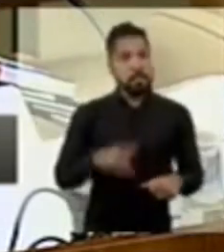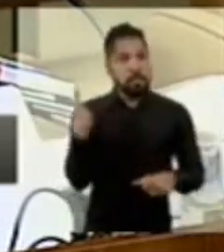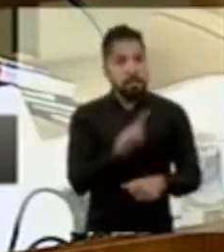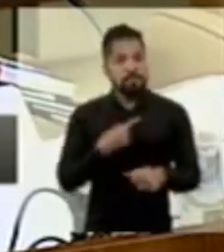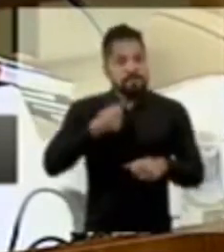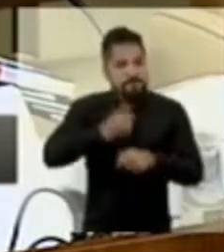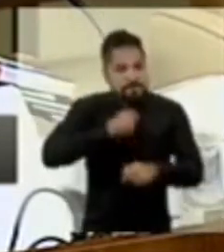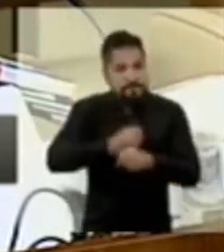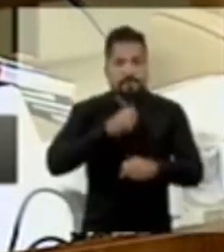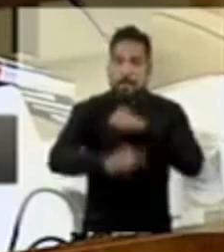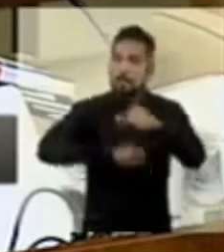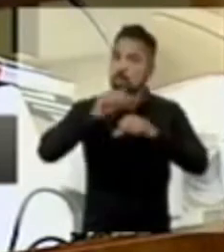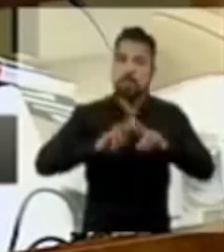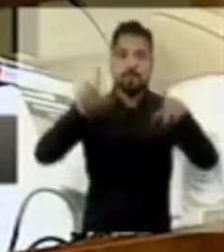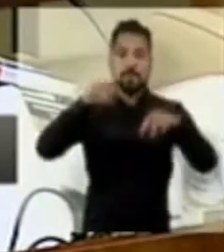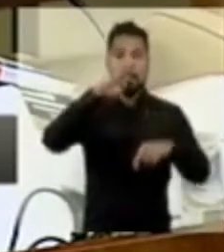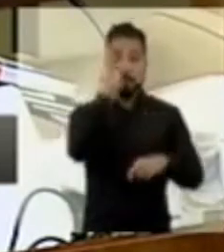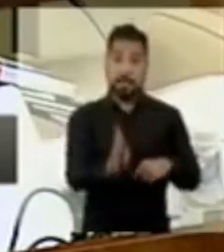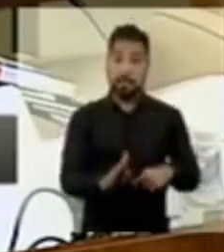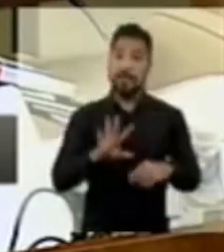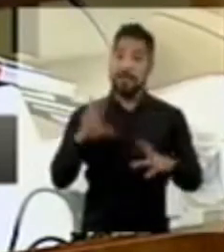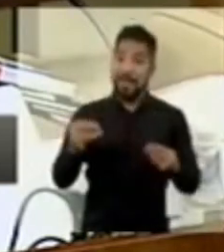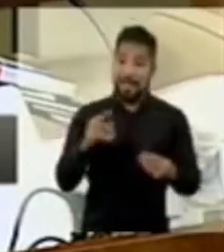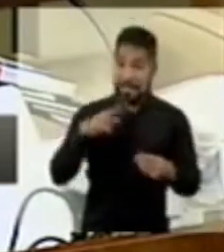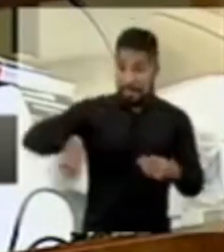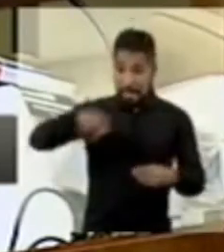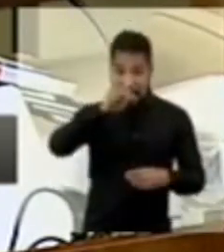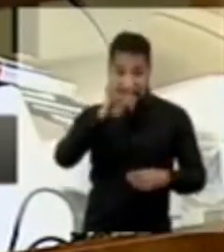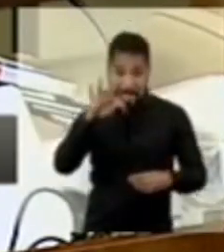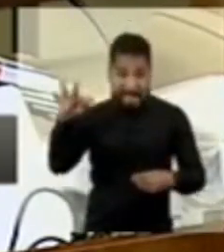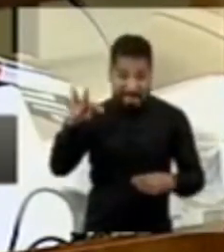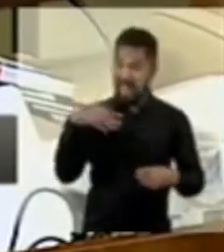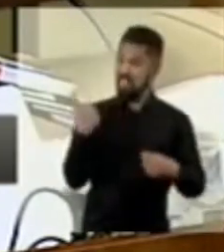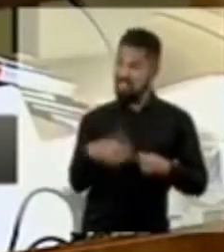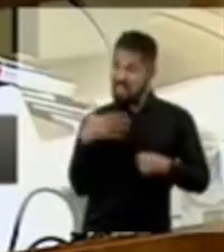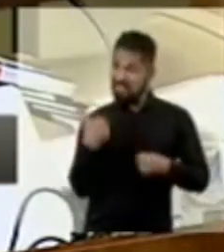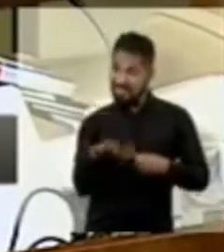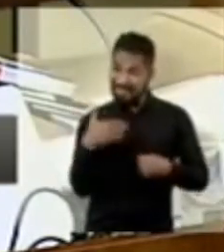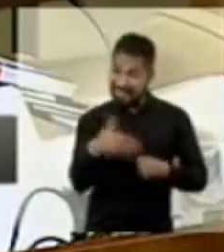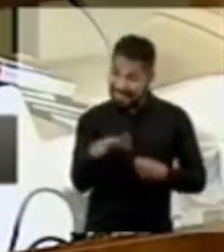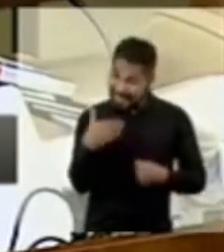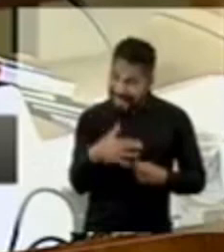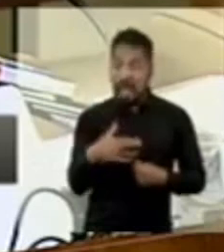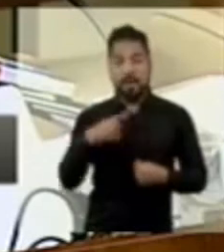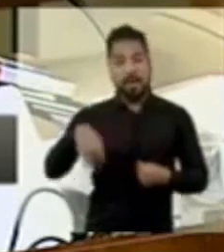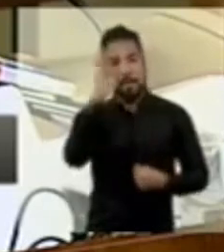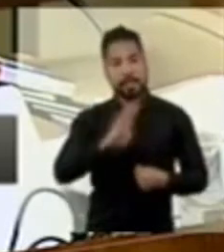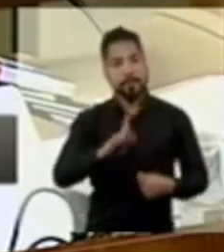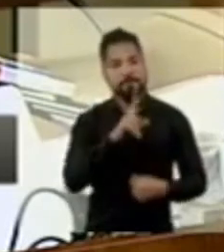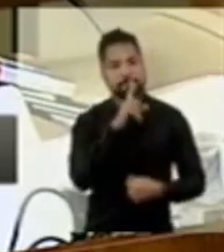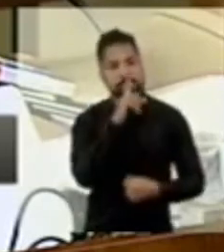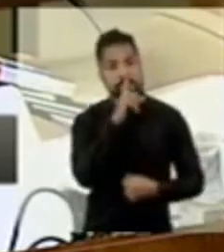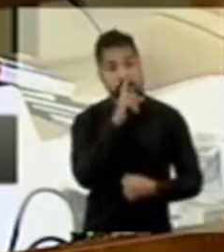vamos frustrar a sociedade brasileira se nós dissemos que o modelo antigo é que era